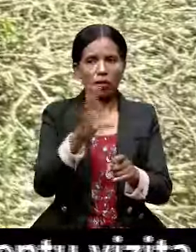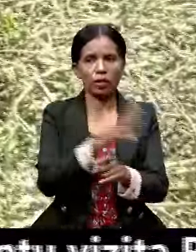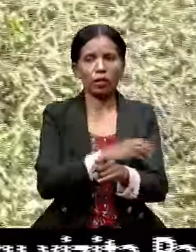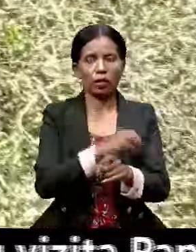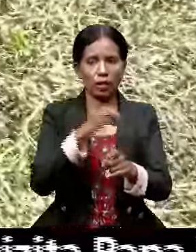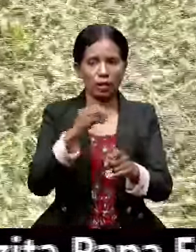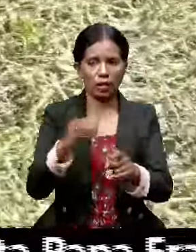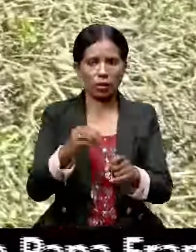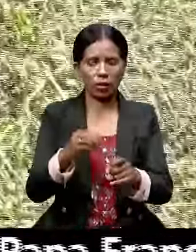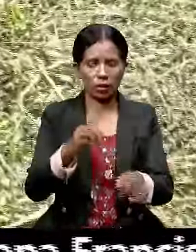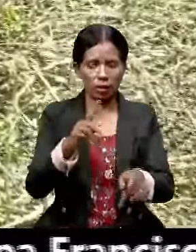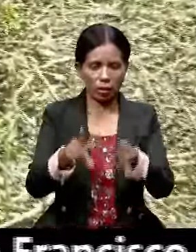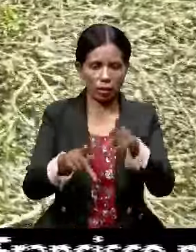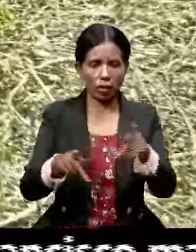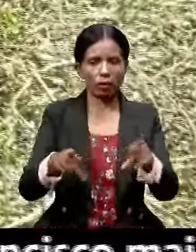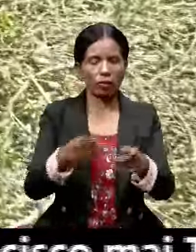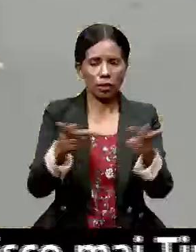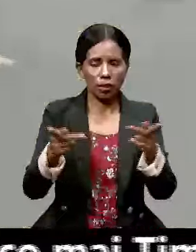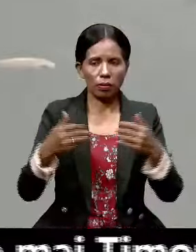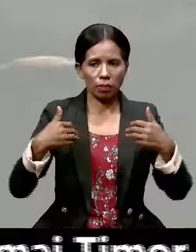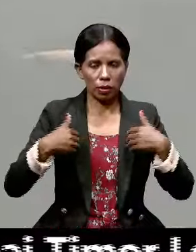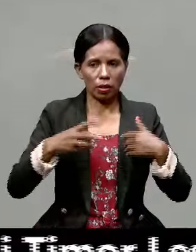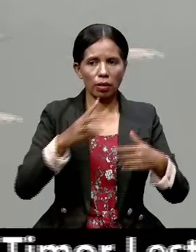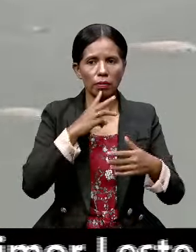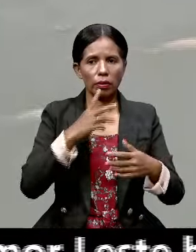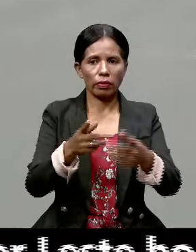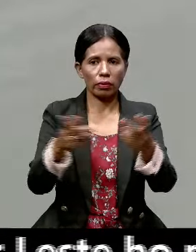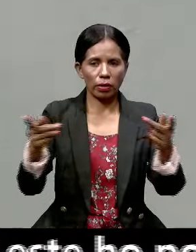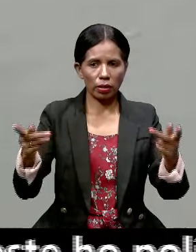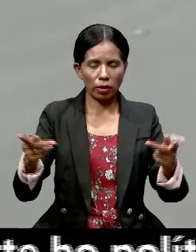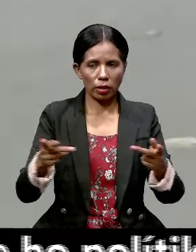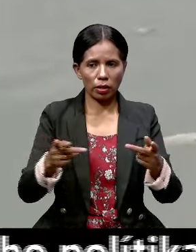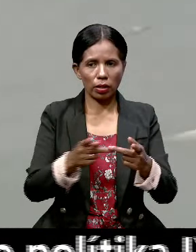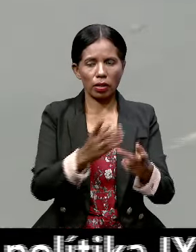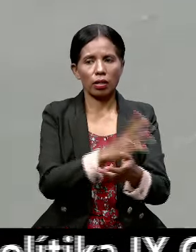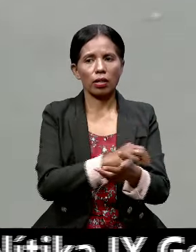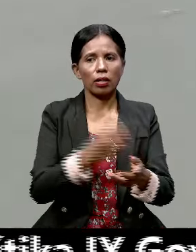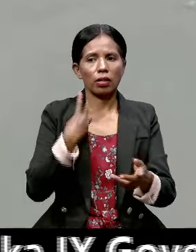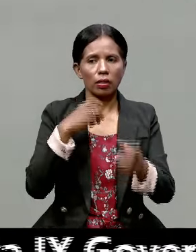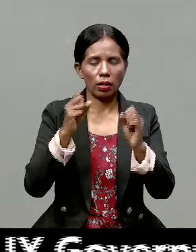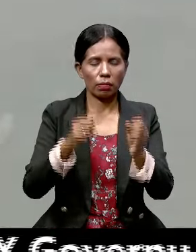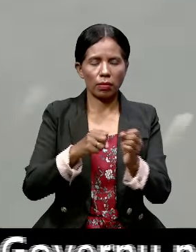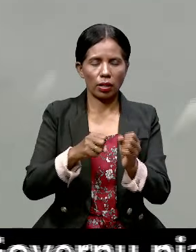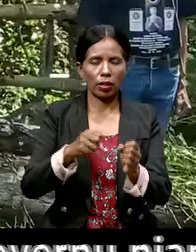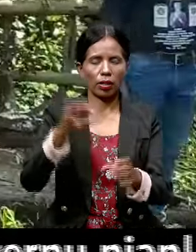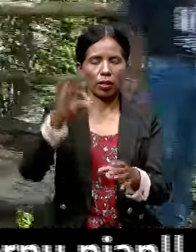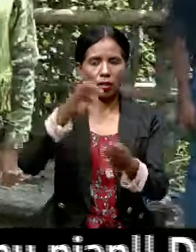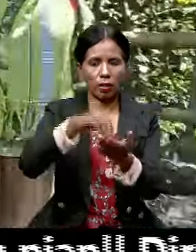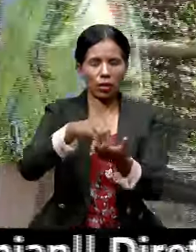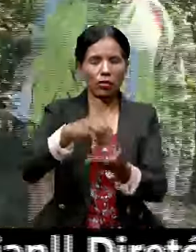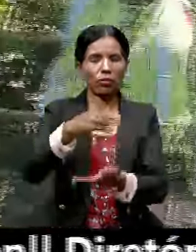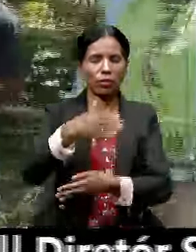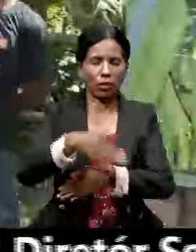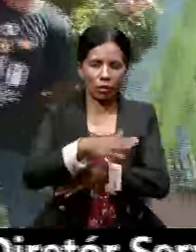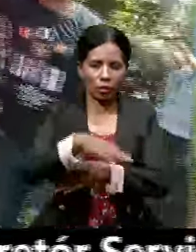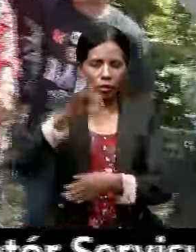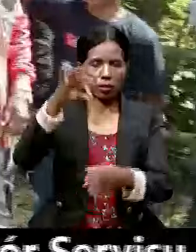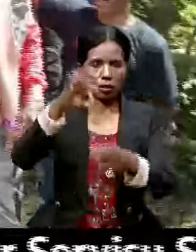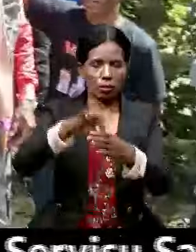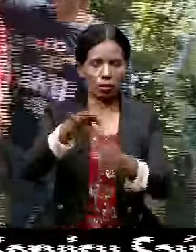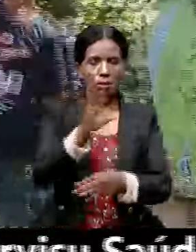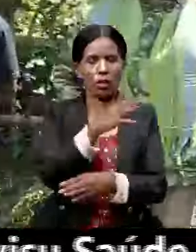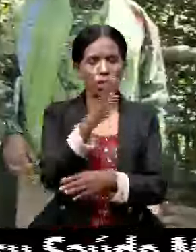nebe, iya be. Lo fati nebe, serbe parabi, ita bela, ikan. Mau inklui kuda hayoris,